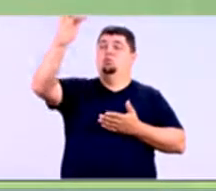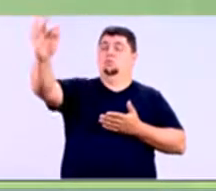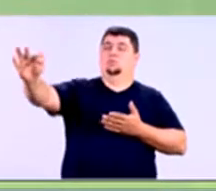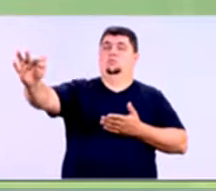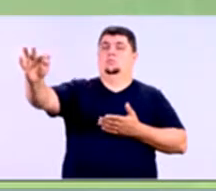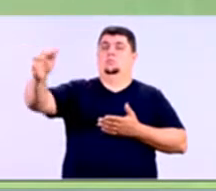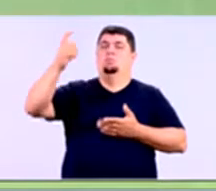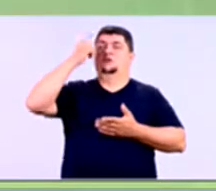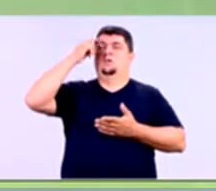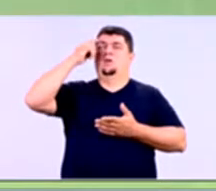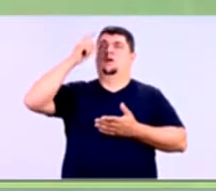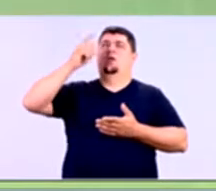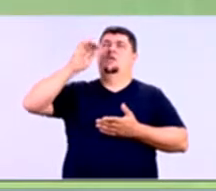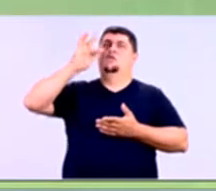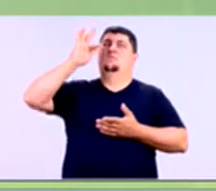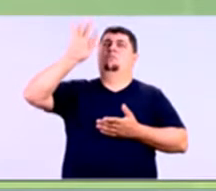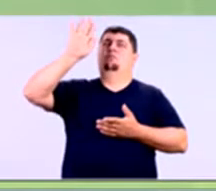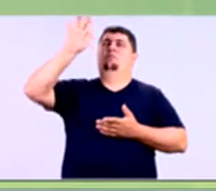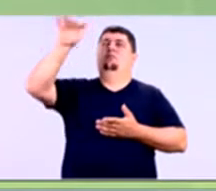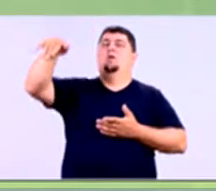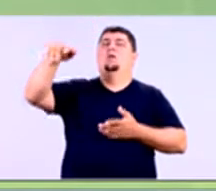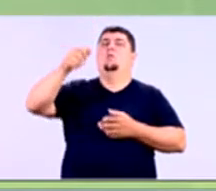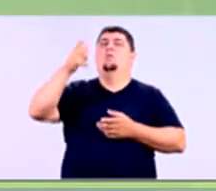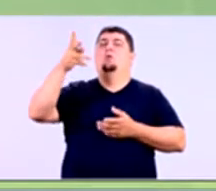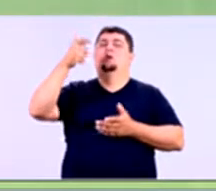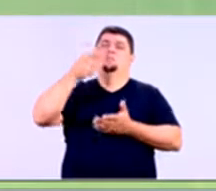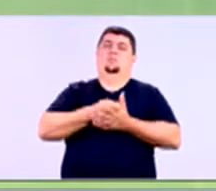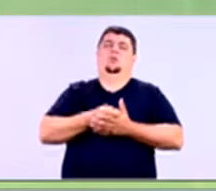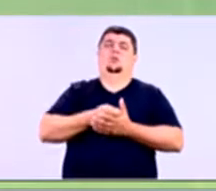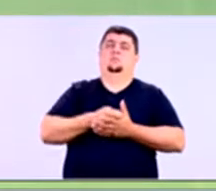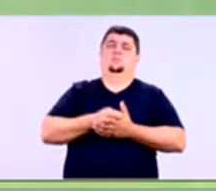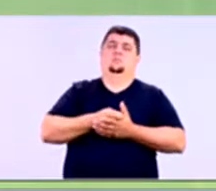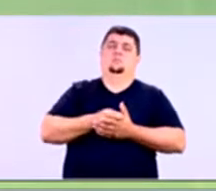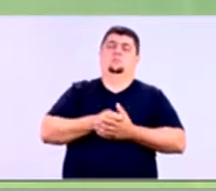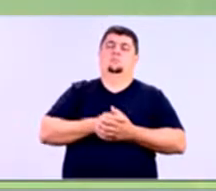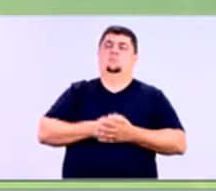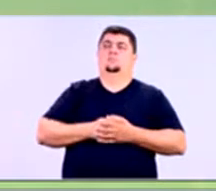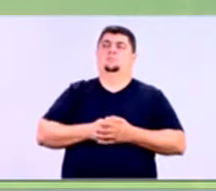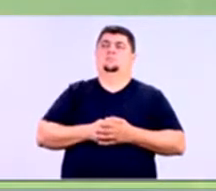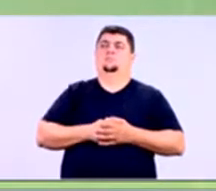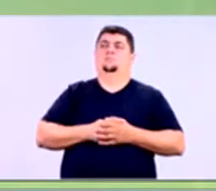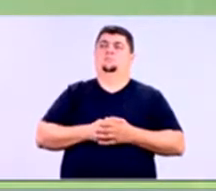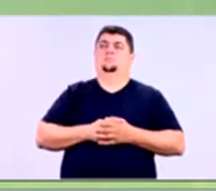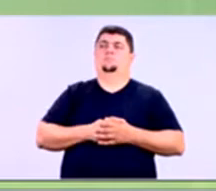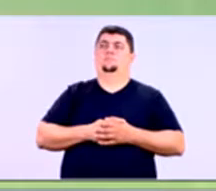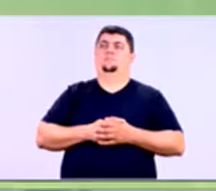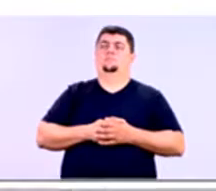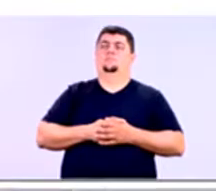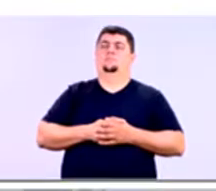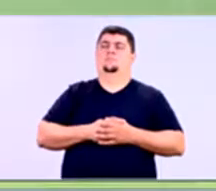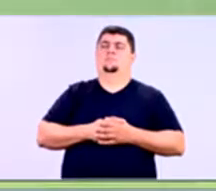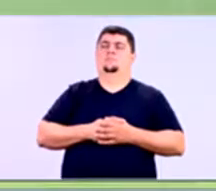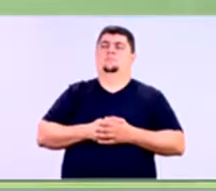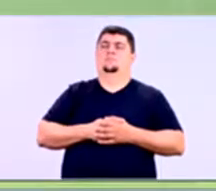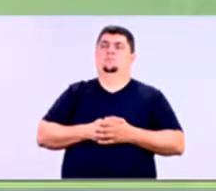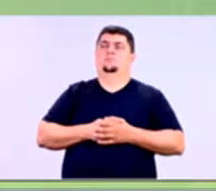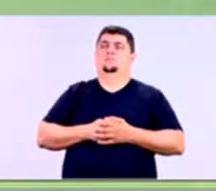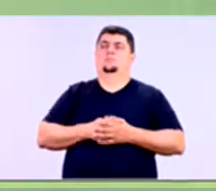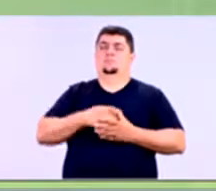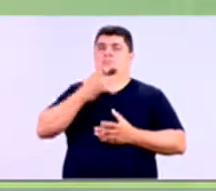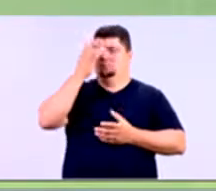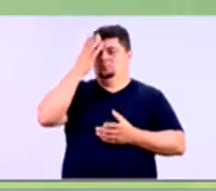você pensar numa linha do tempo, o valor futuro e o valor nominal. Vai ficar mais fácil no